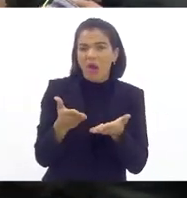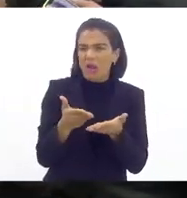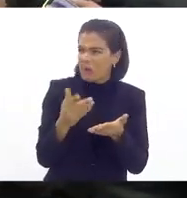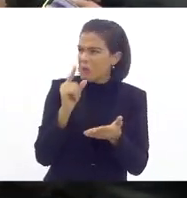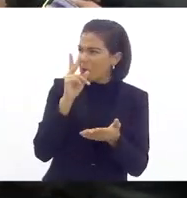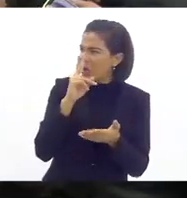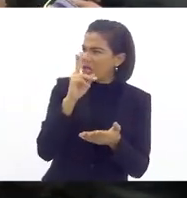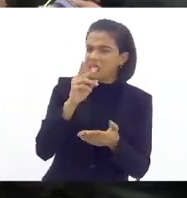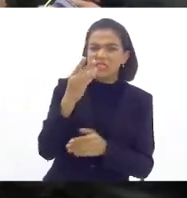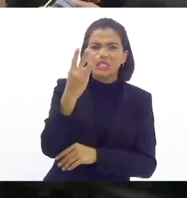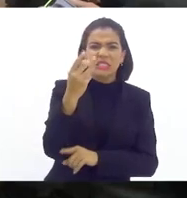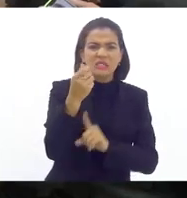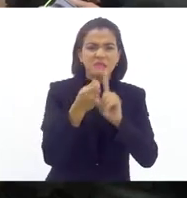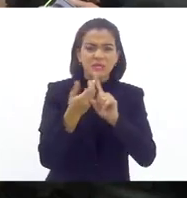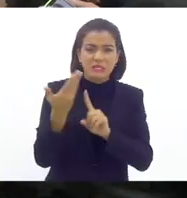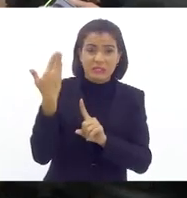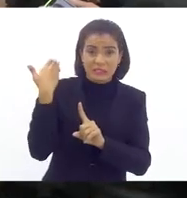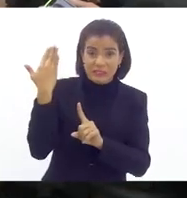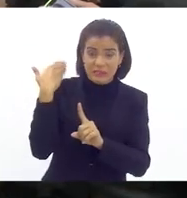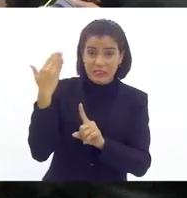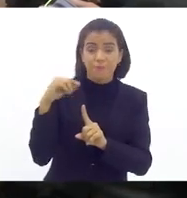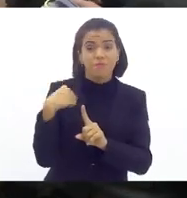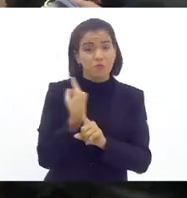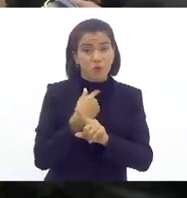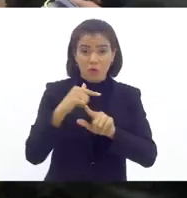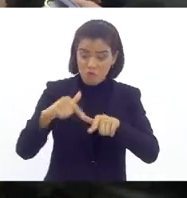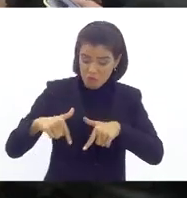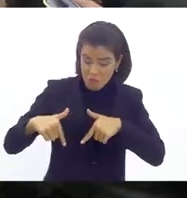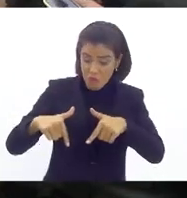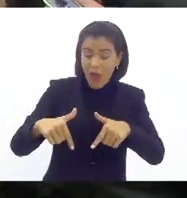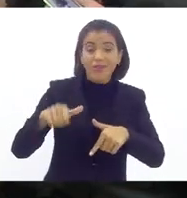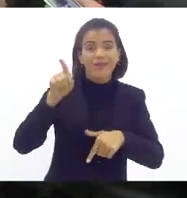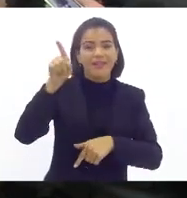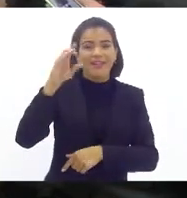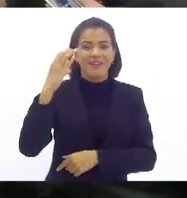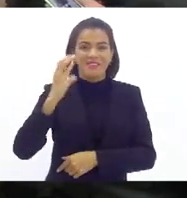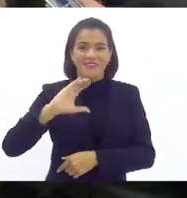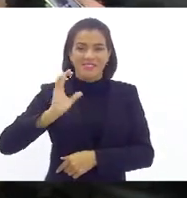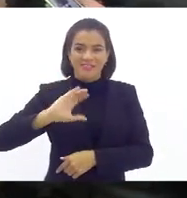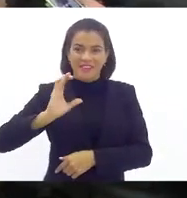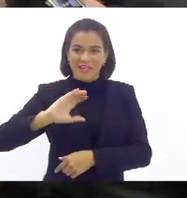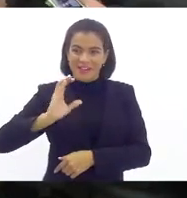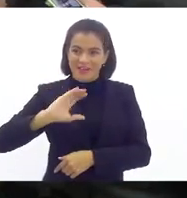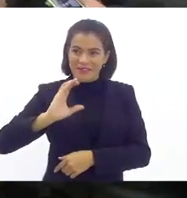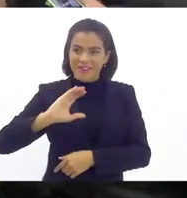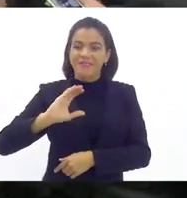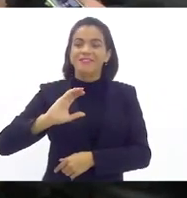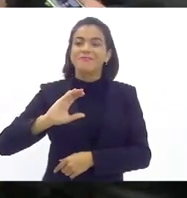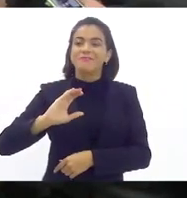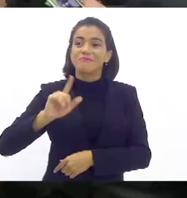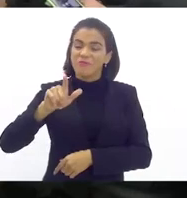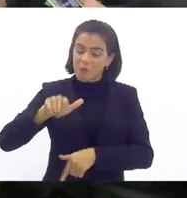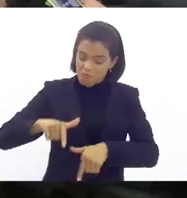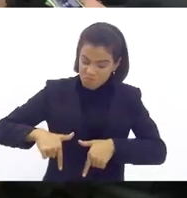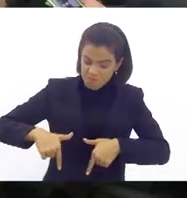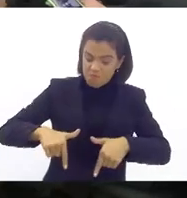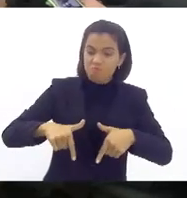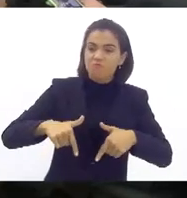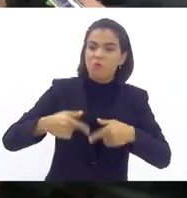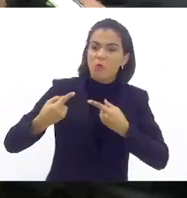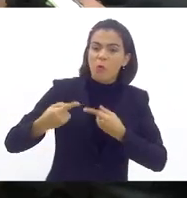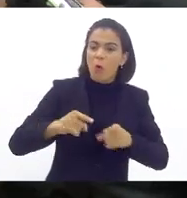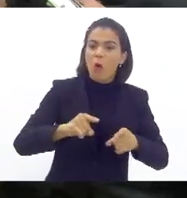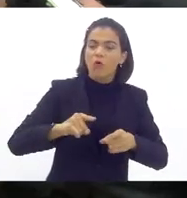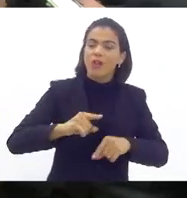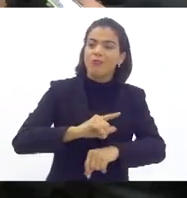meses atrás, fizemos um ato muito bonito em Niterói, que foi um ato contra o racismo